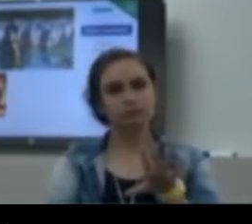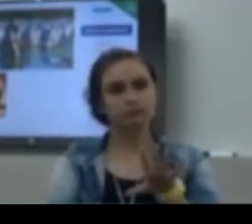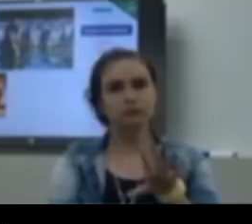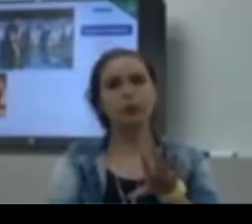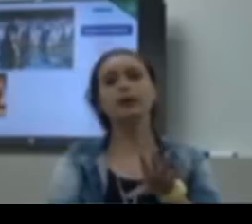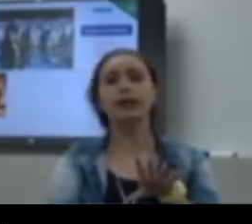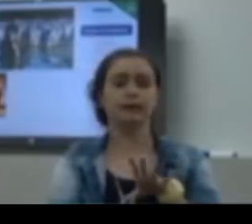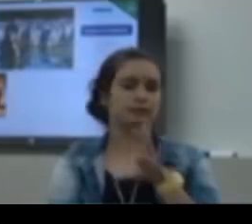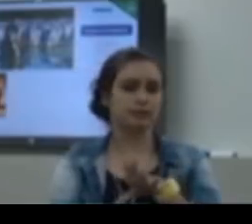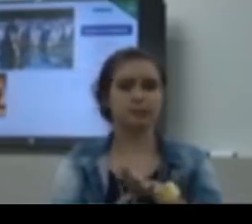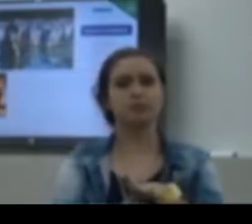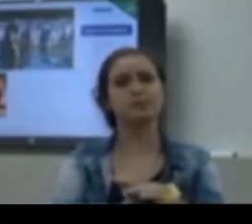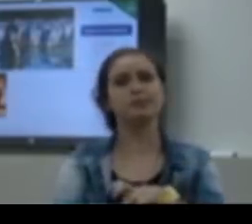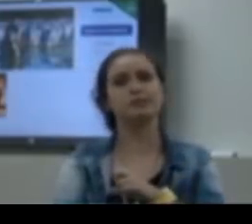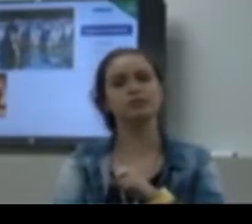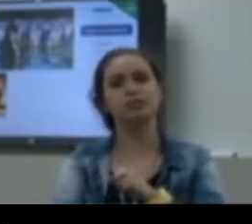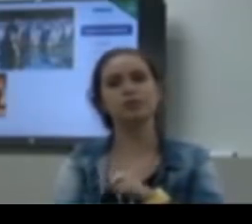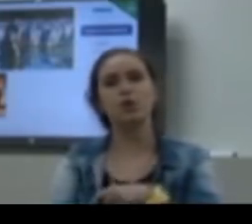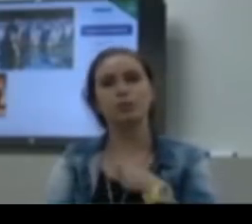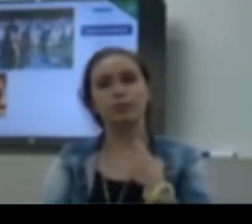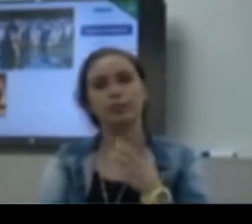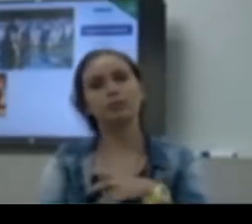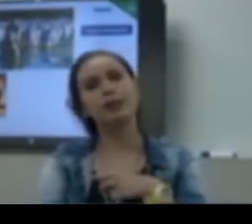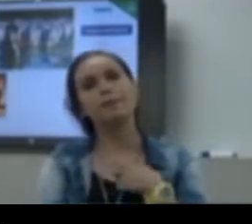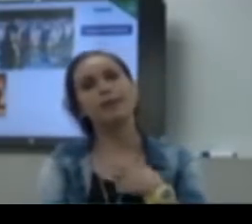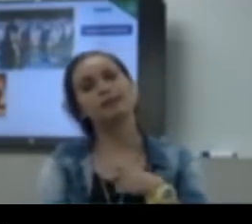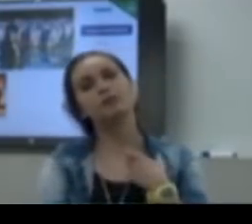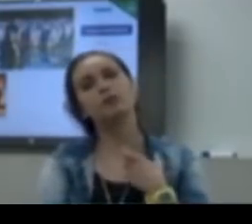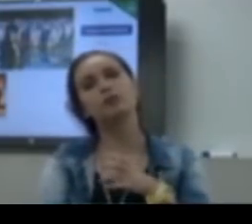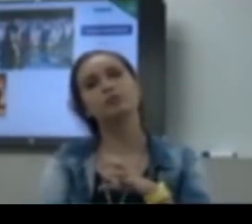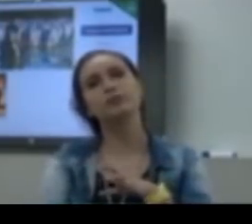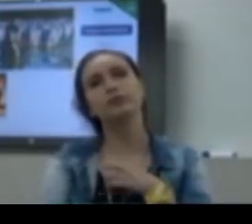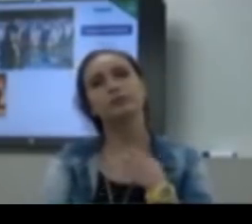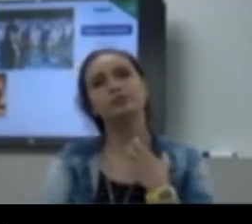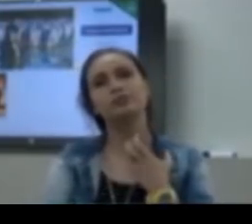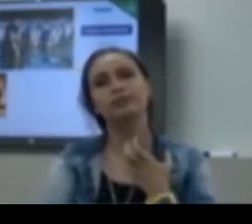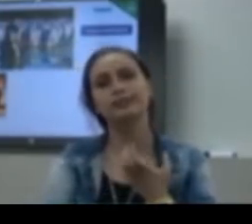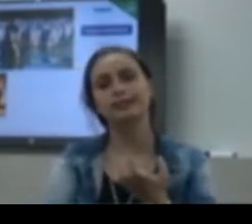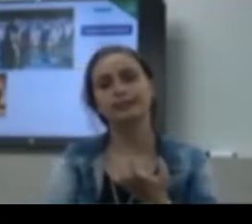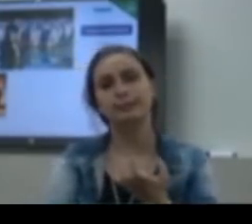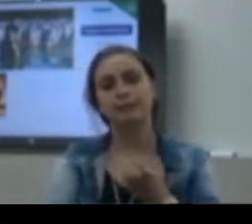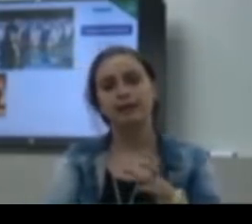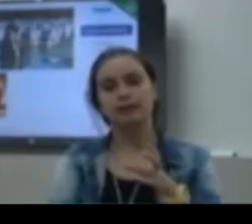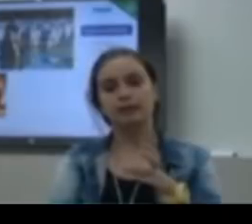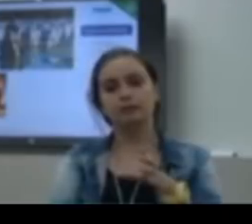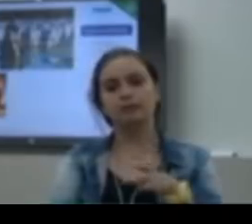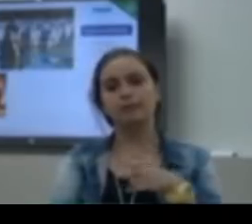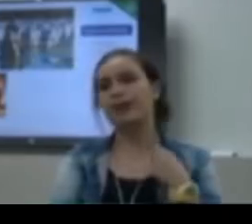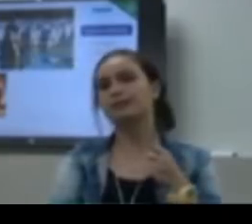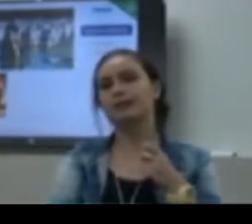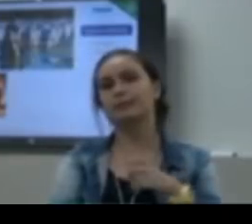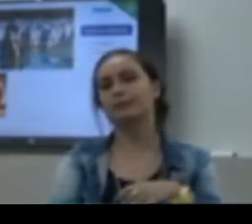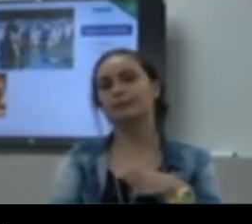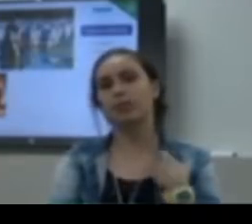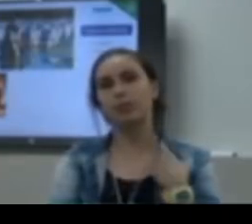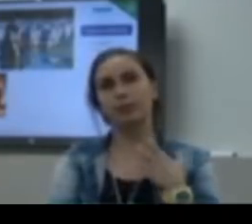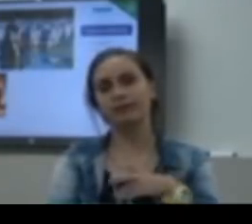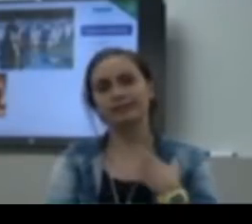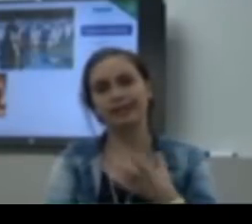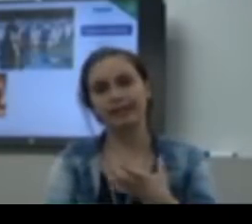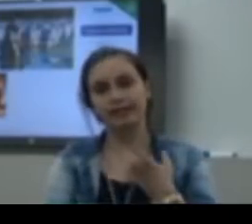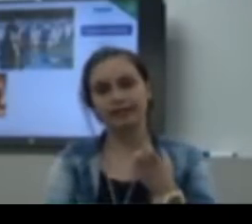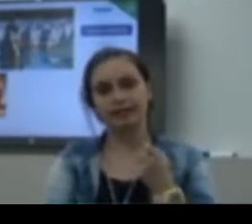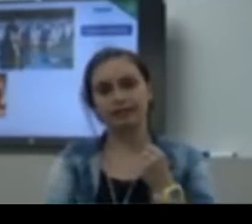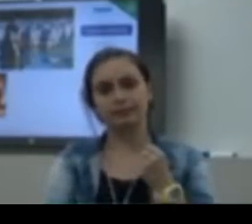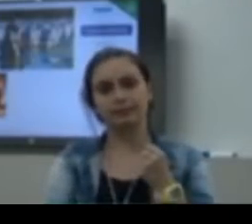sustentar, ok, as pessoas precisam disso. O problema é quando a pesca ocorre de uma forma desordenada. Então, você pesca ou